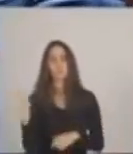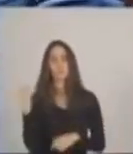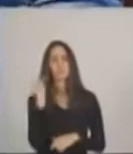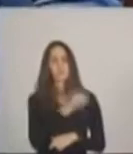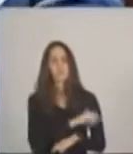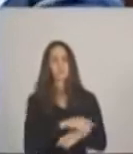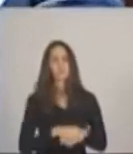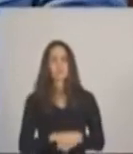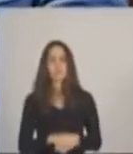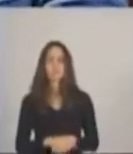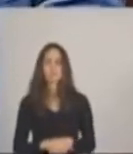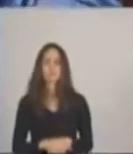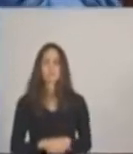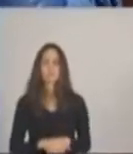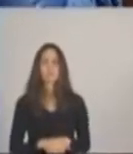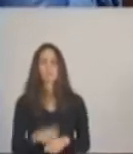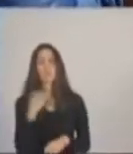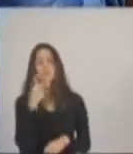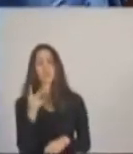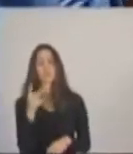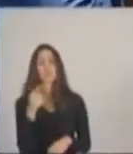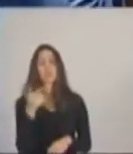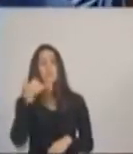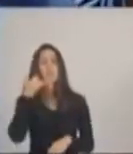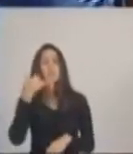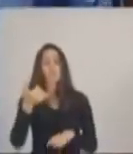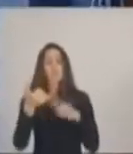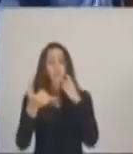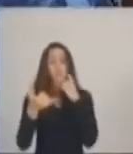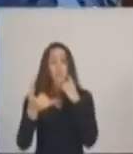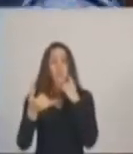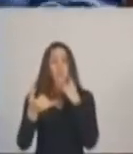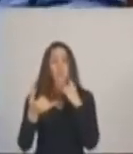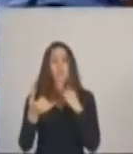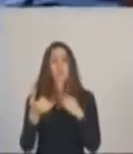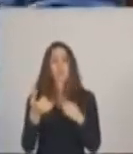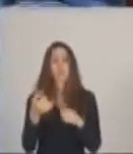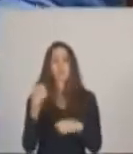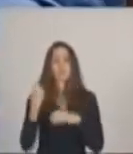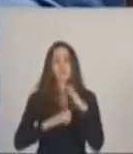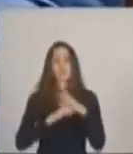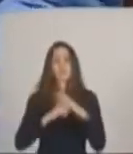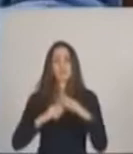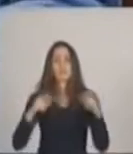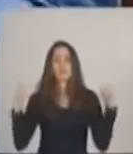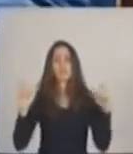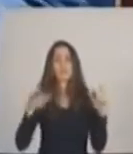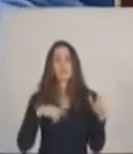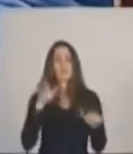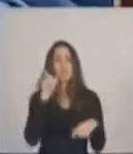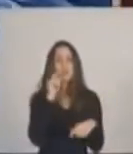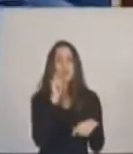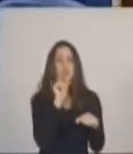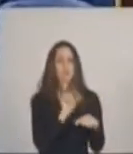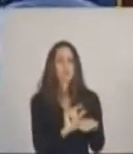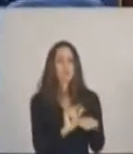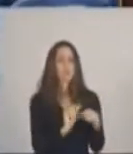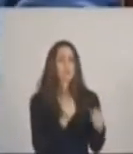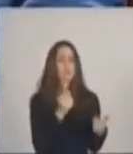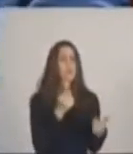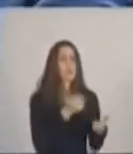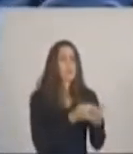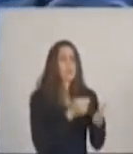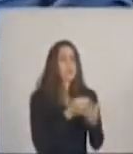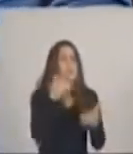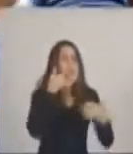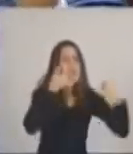só do... É porque a gente logo pensa em telefonia, né? Empresas grandes, mas o comerciante pequeno que for cobrar uma dívida vai ter que também guardar